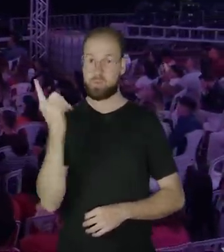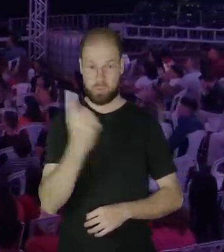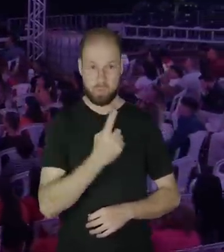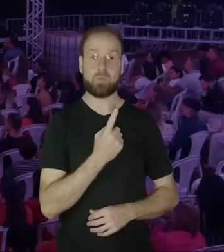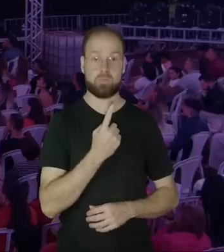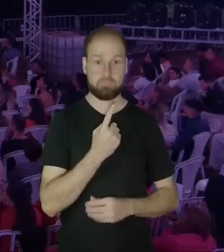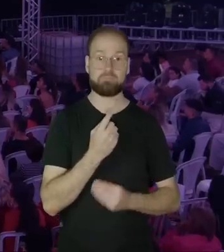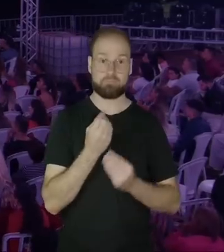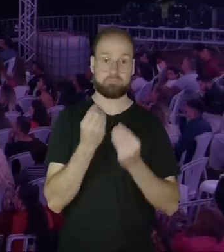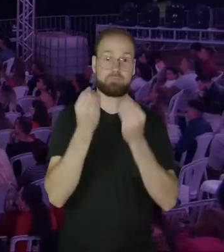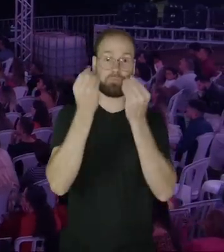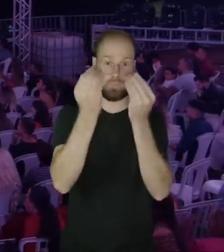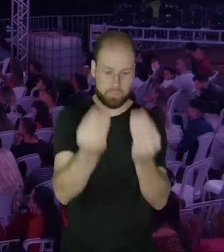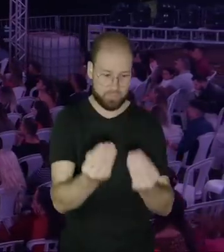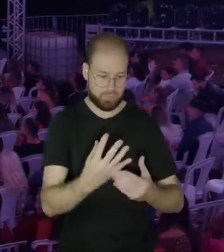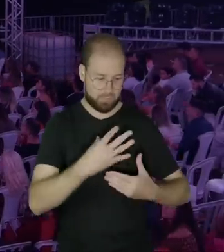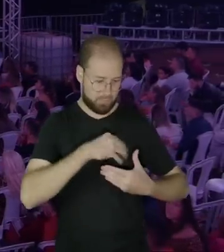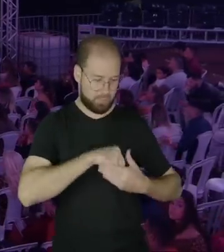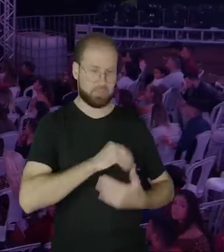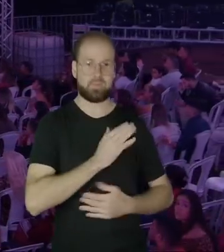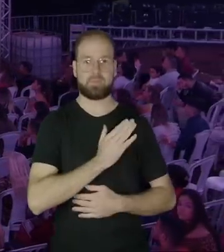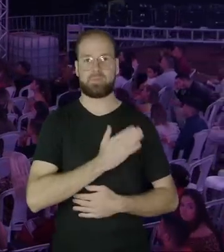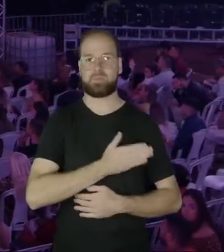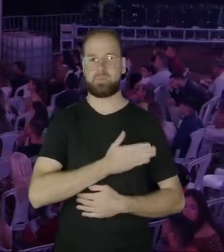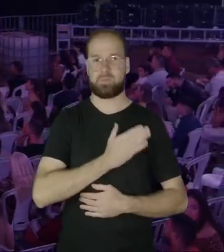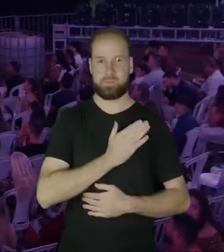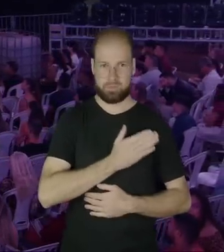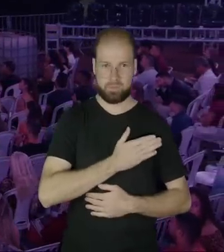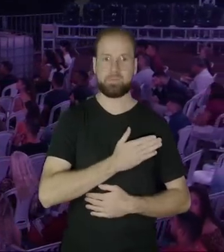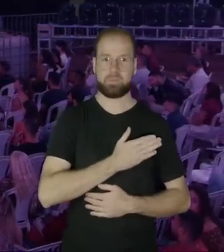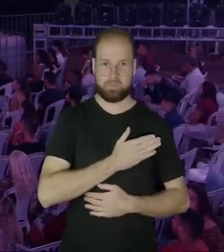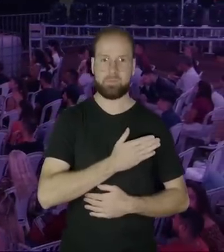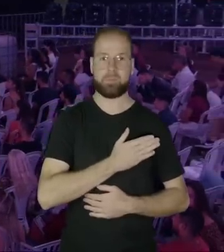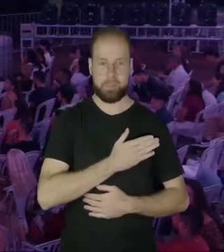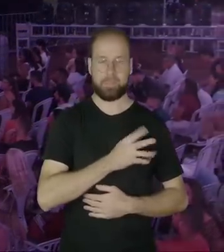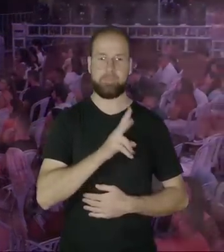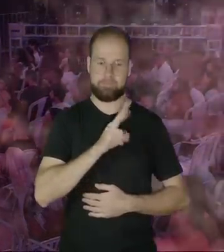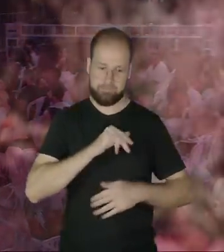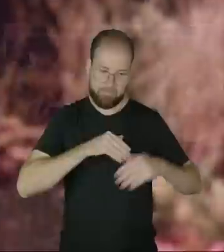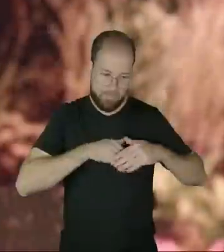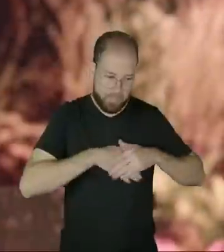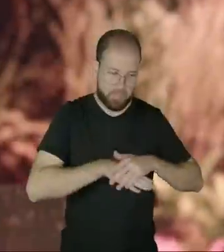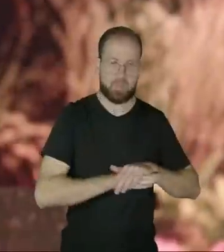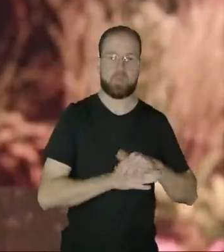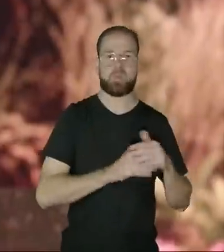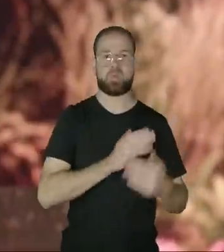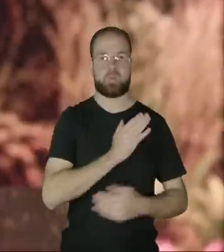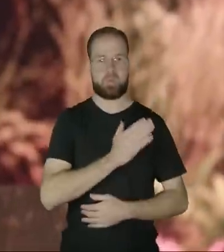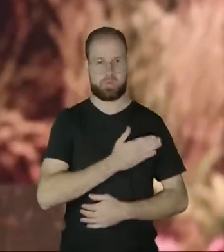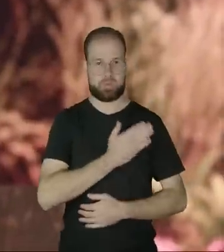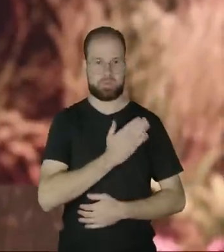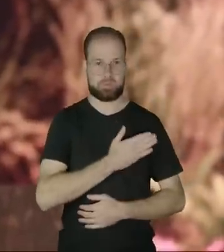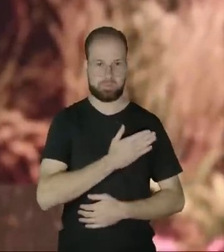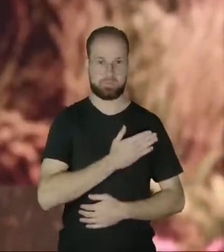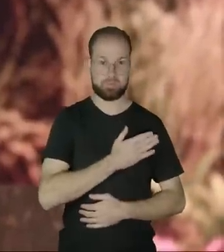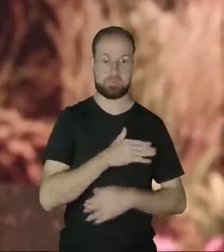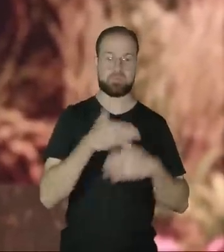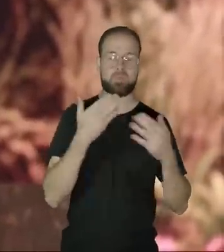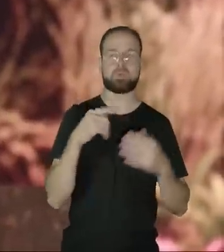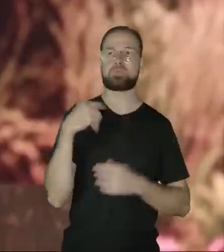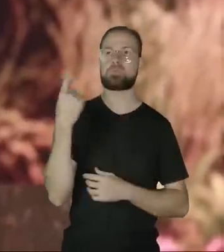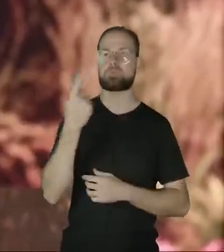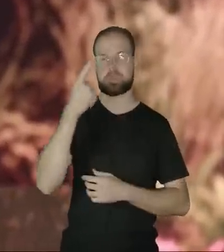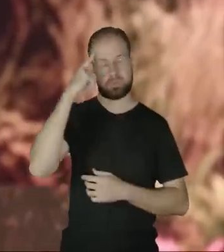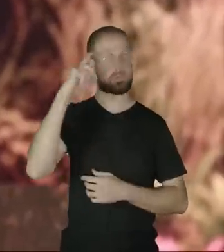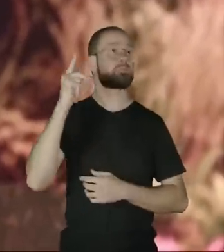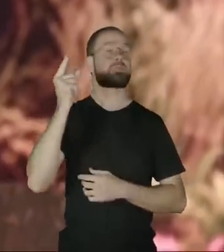colocaremos no nosso coração, ficará guardadinha no nosso coração, e quando nós dermos o clique,